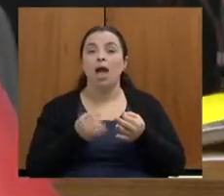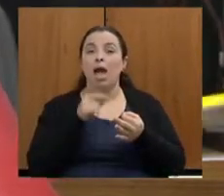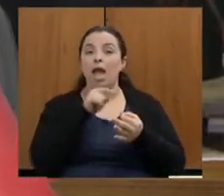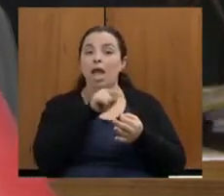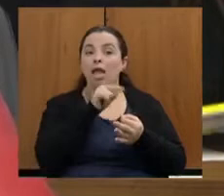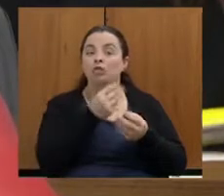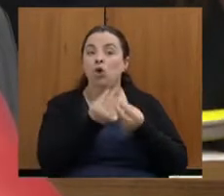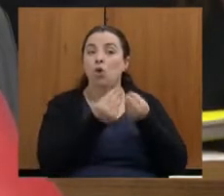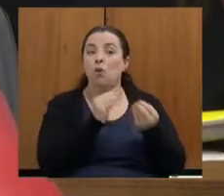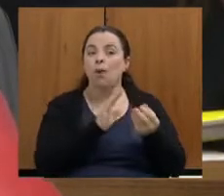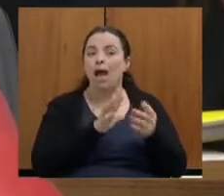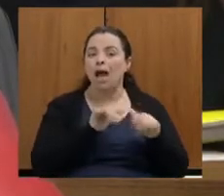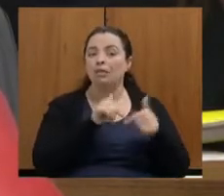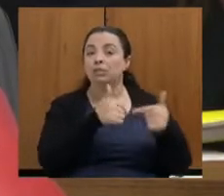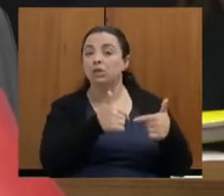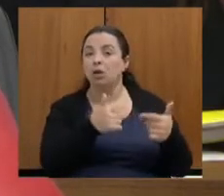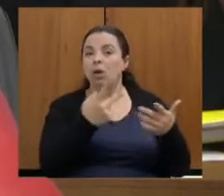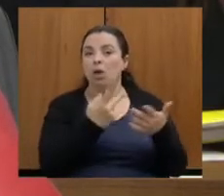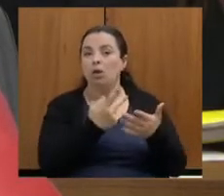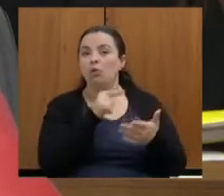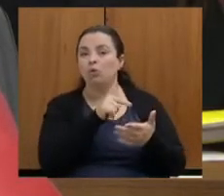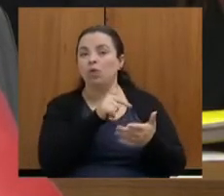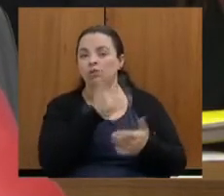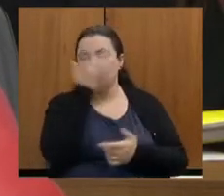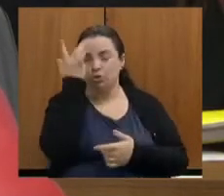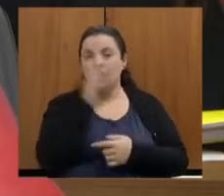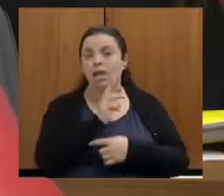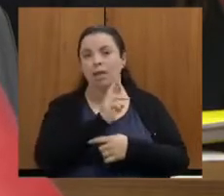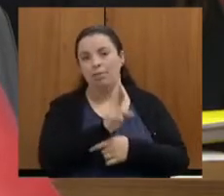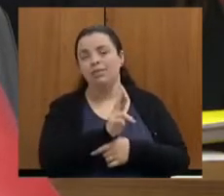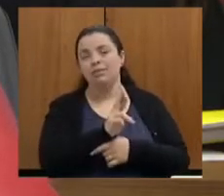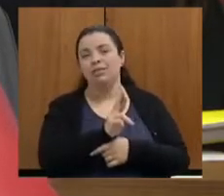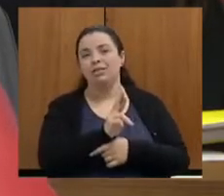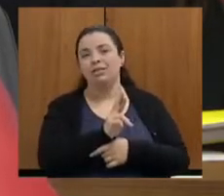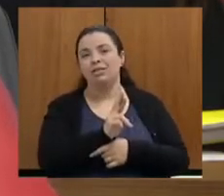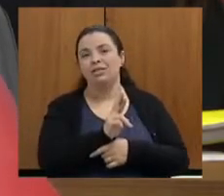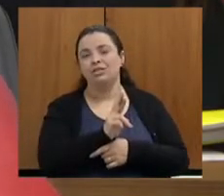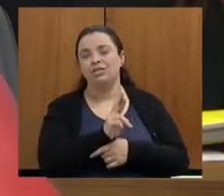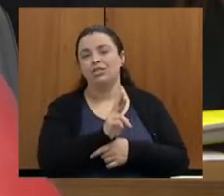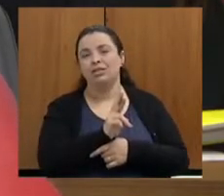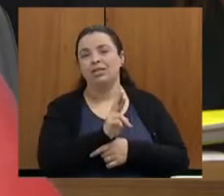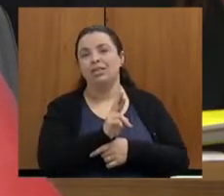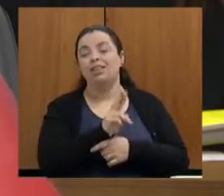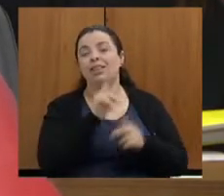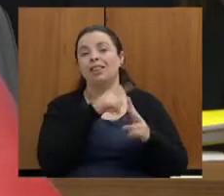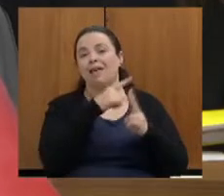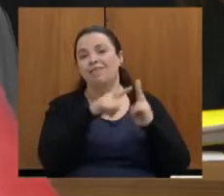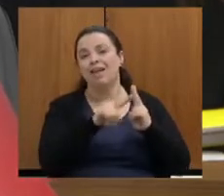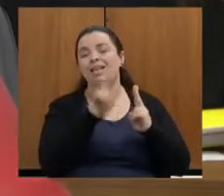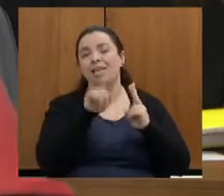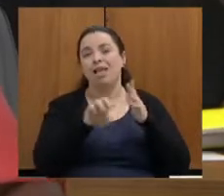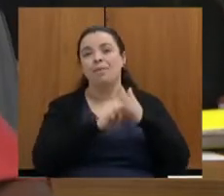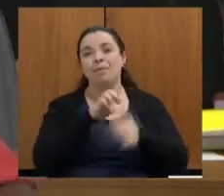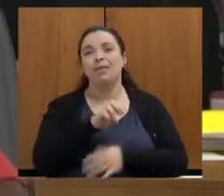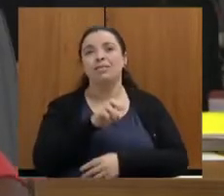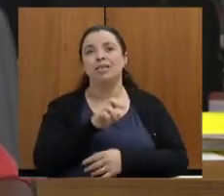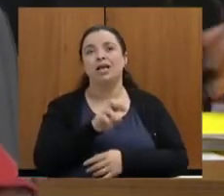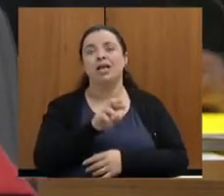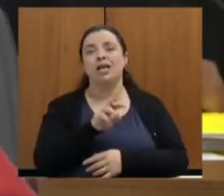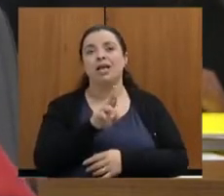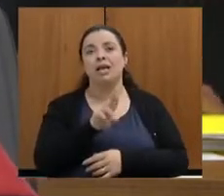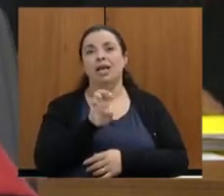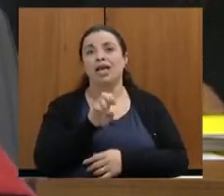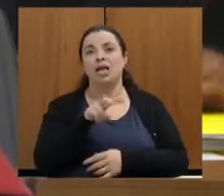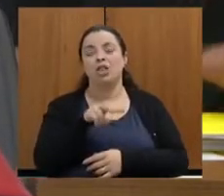na figura da renova fazem no meio de nós para enfraquecer a nossa força de luta é